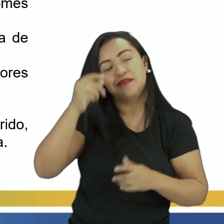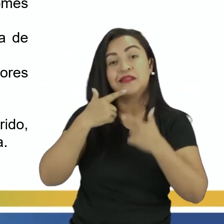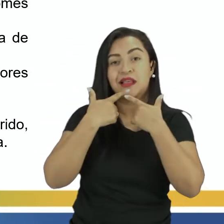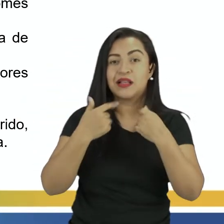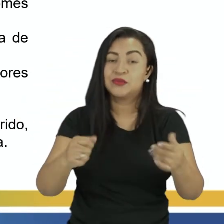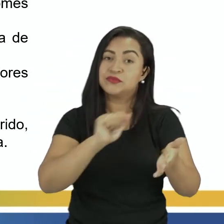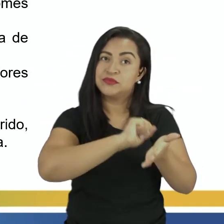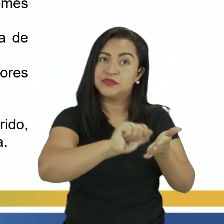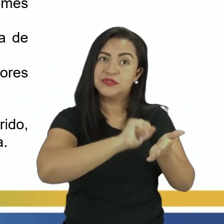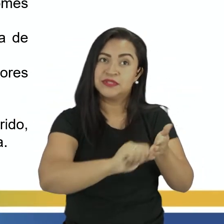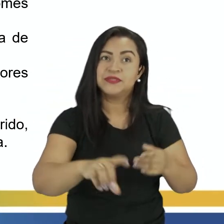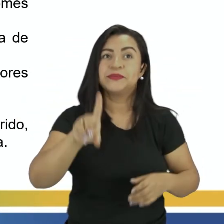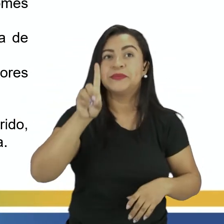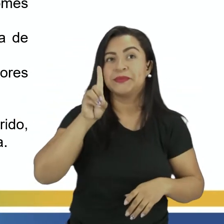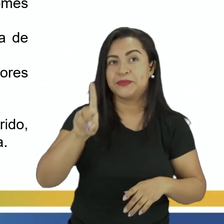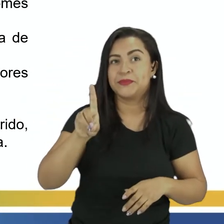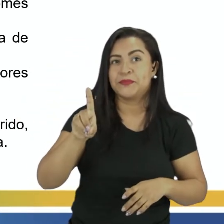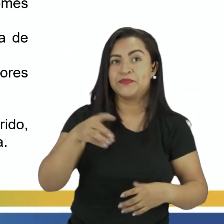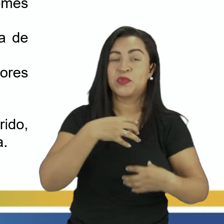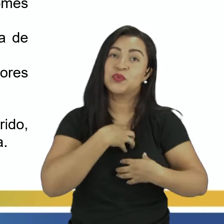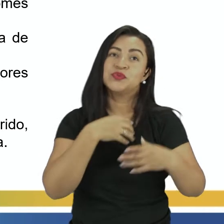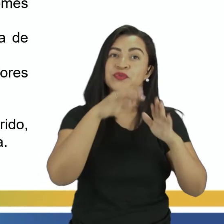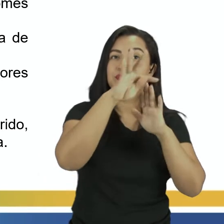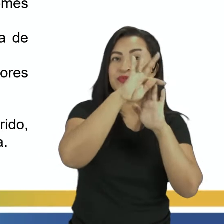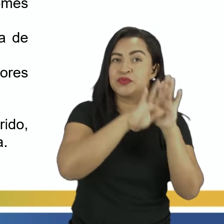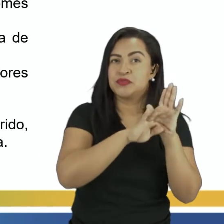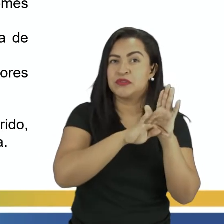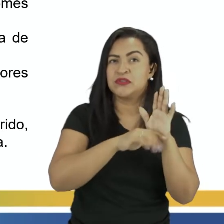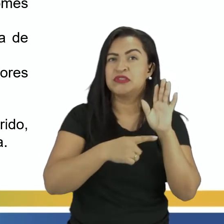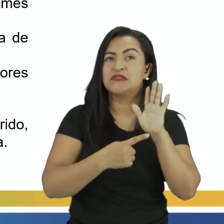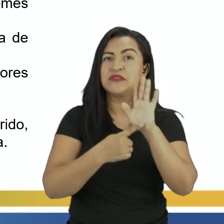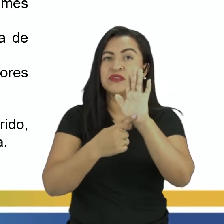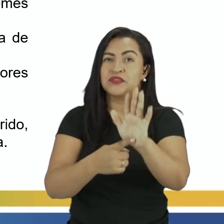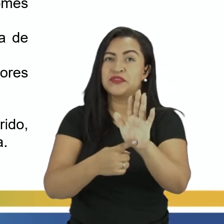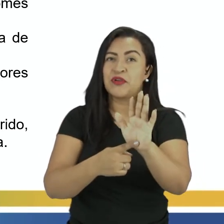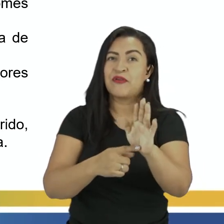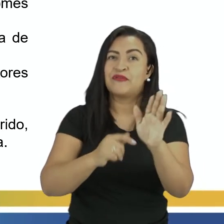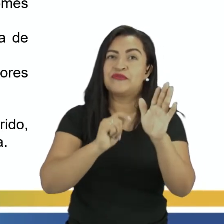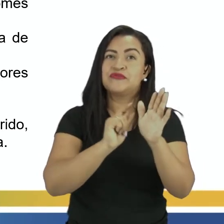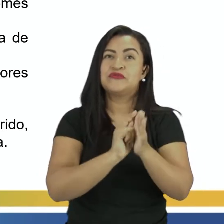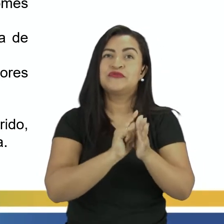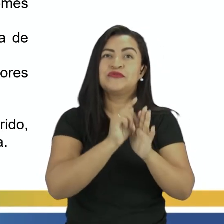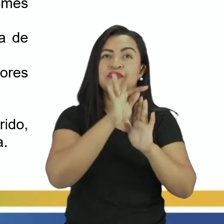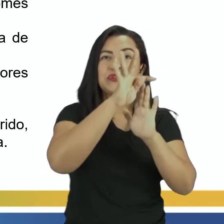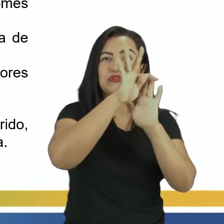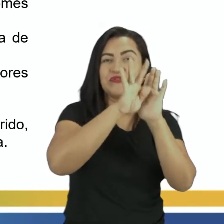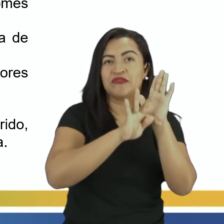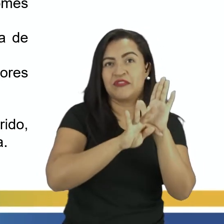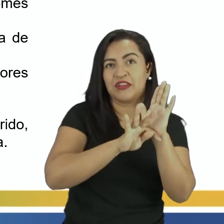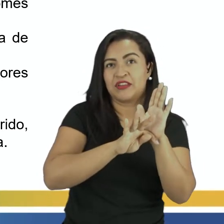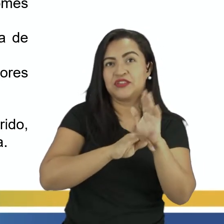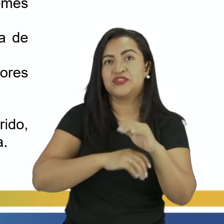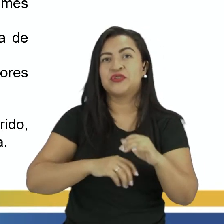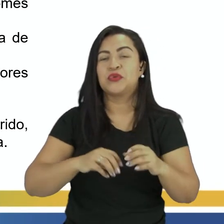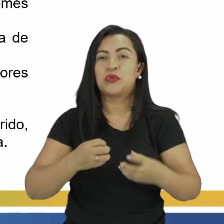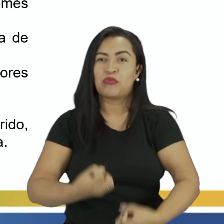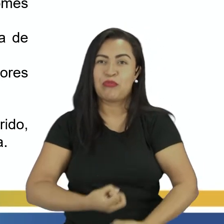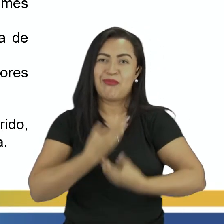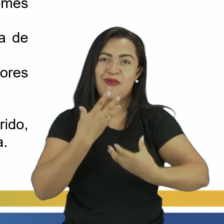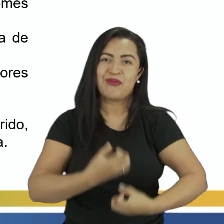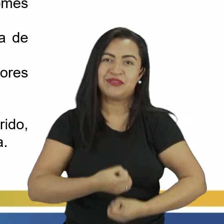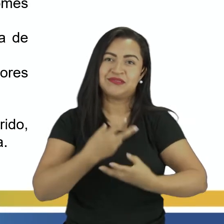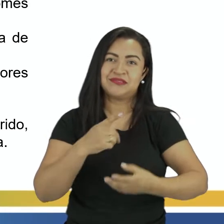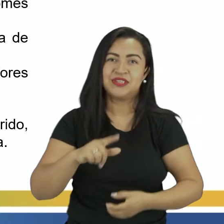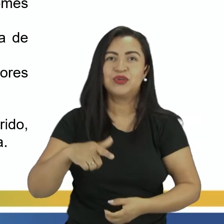D. Os sentidos do texto evidenciam função textual literária ou poética. Letra E. No que se refere